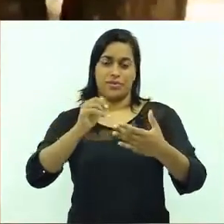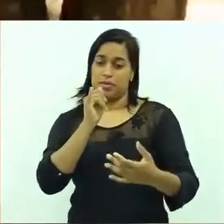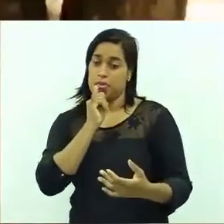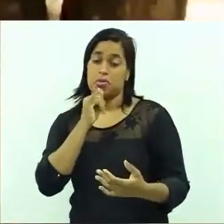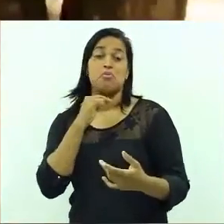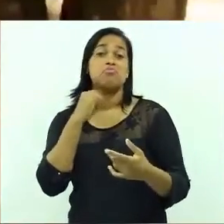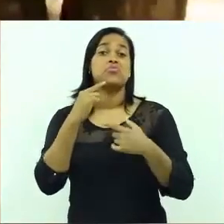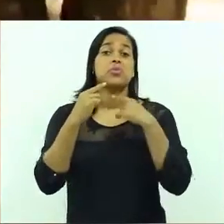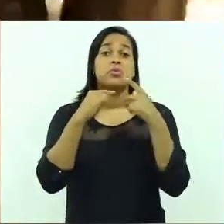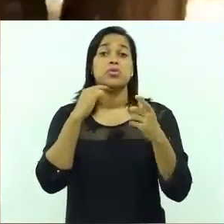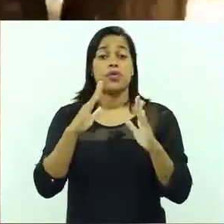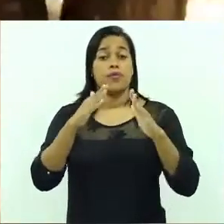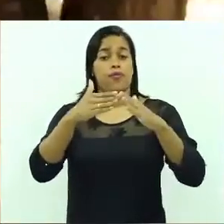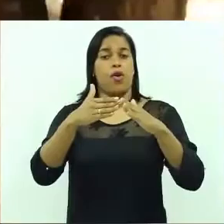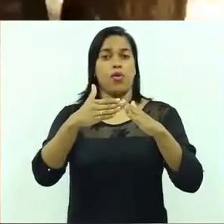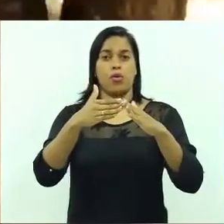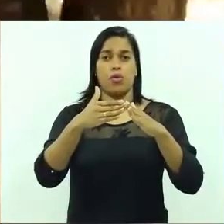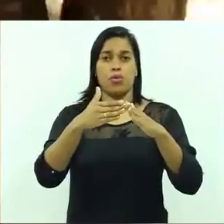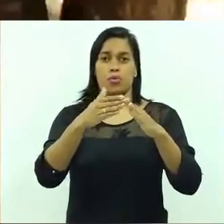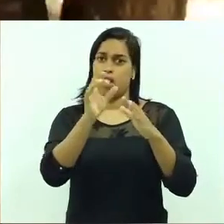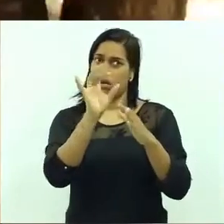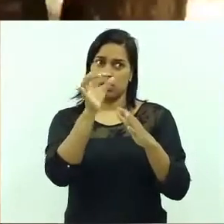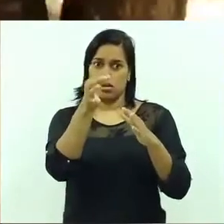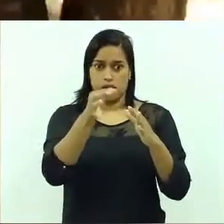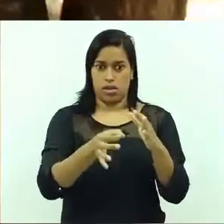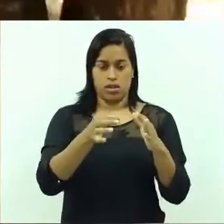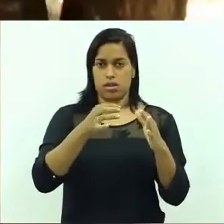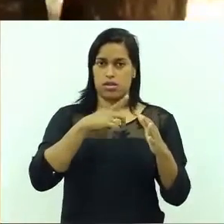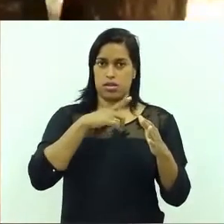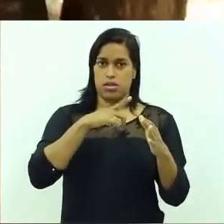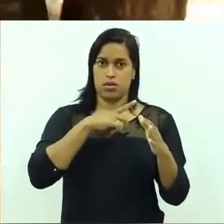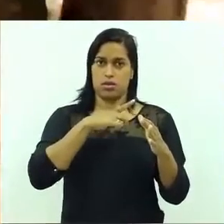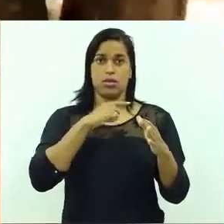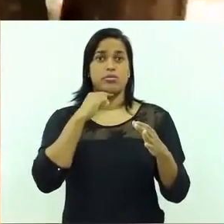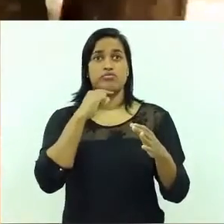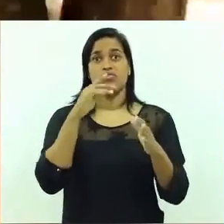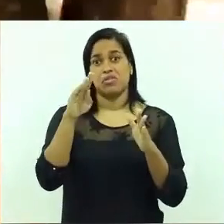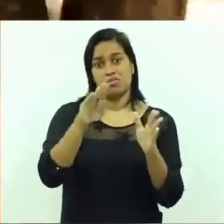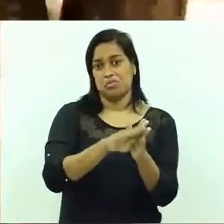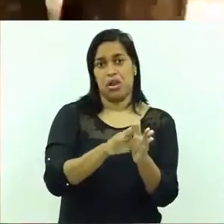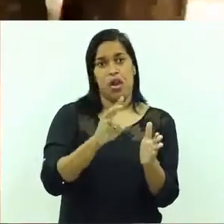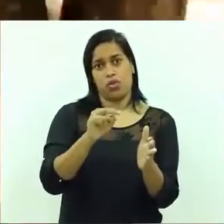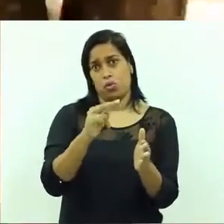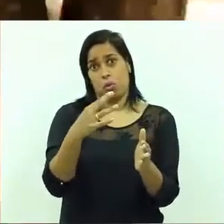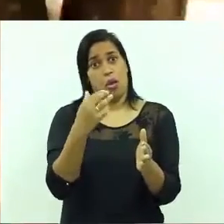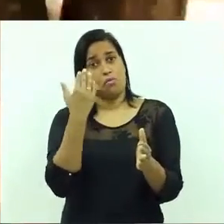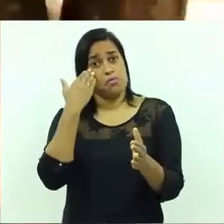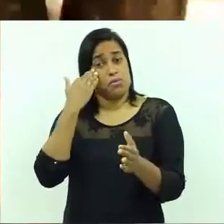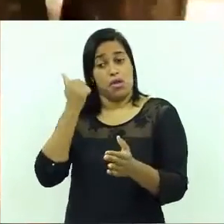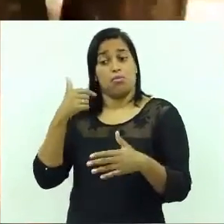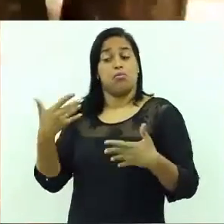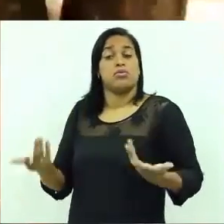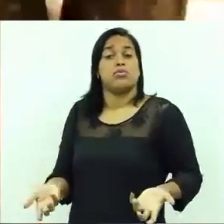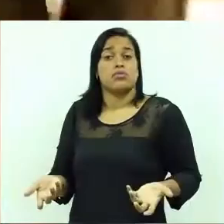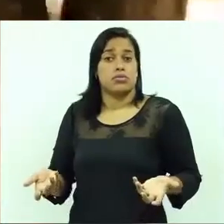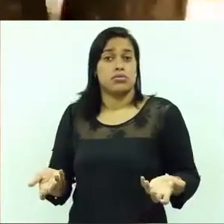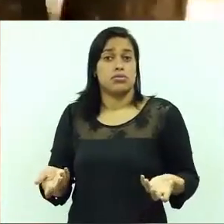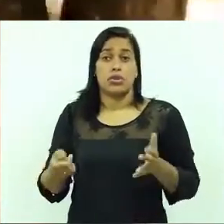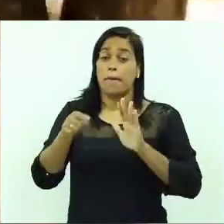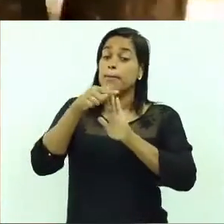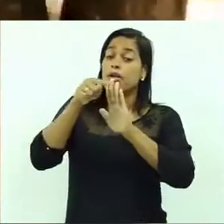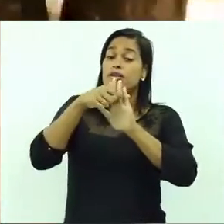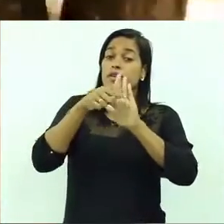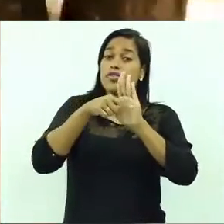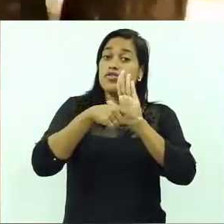não sabe para onde você vai, a única certeza que você pode ter é de que você não vai chegar, porque você nem sabe para onde vai. Então,